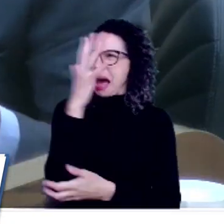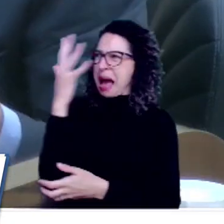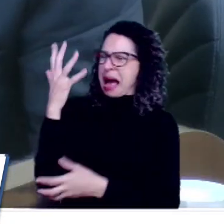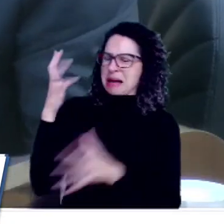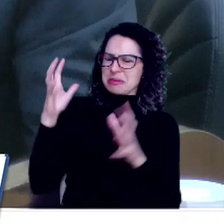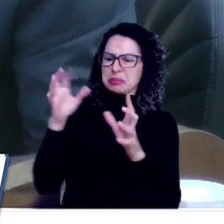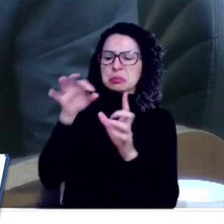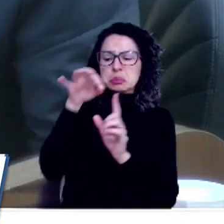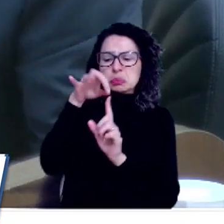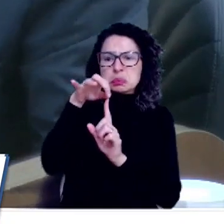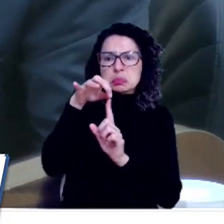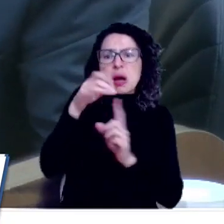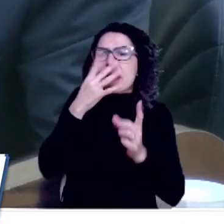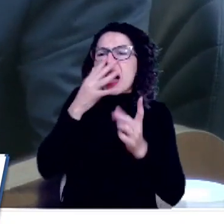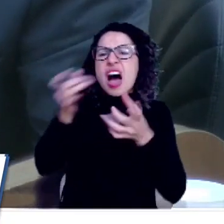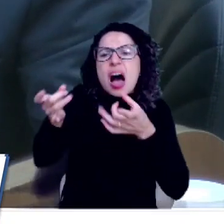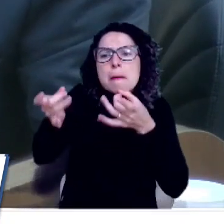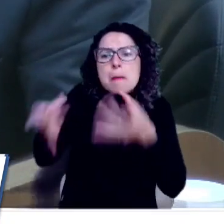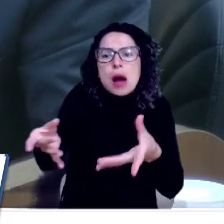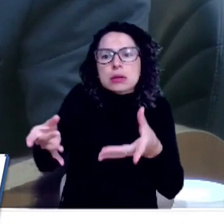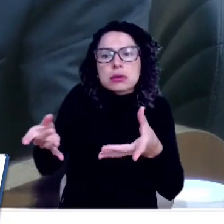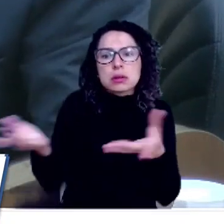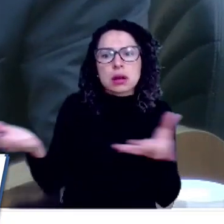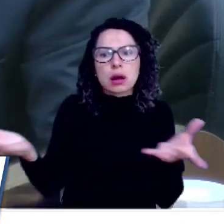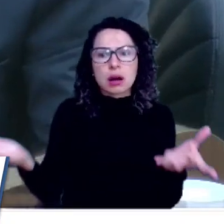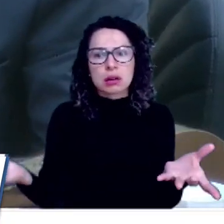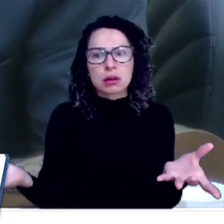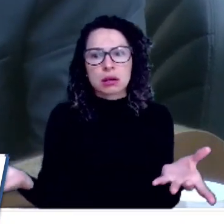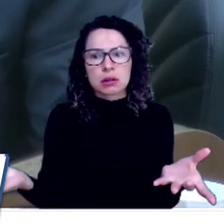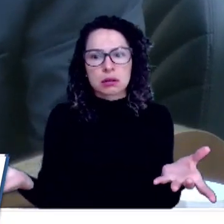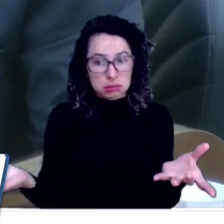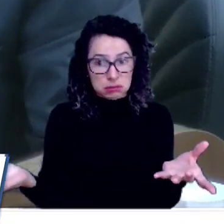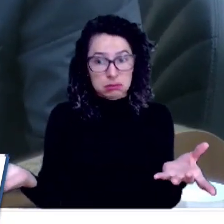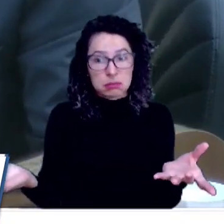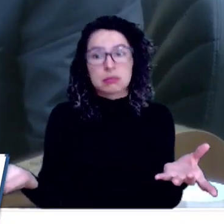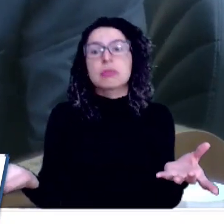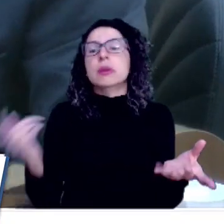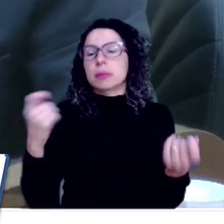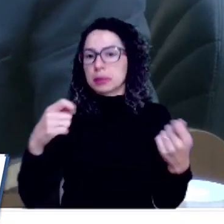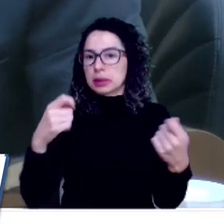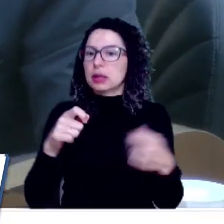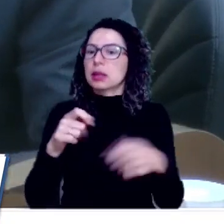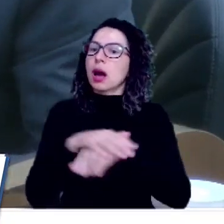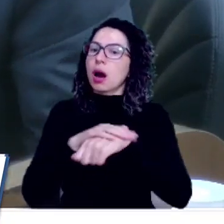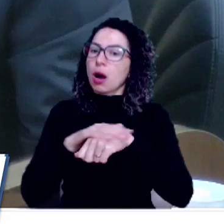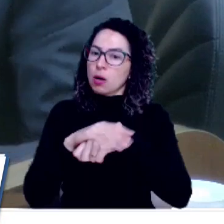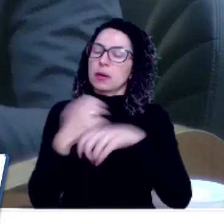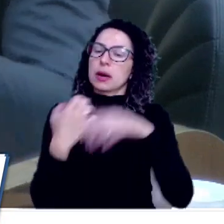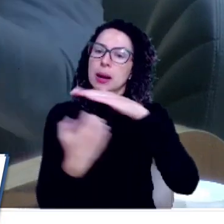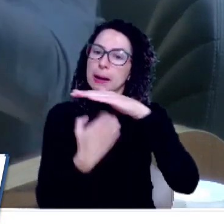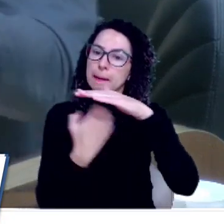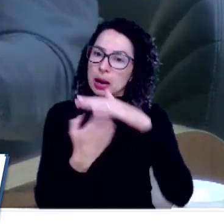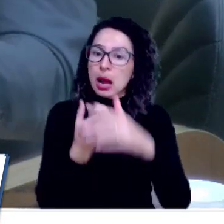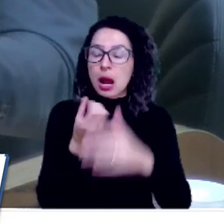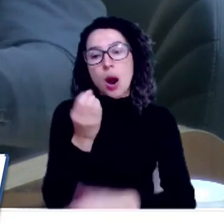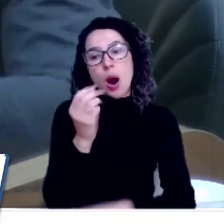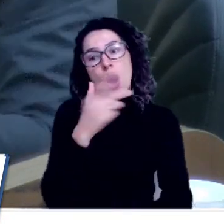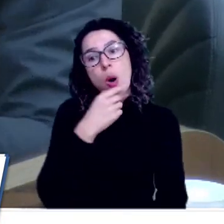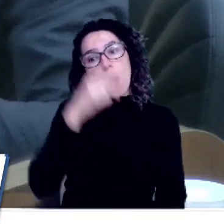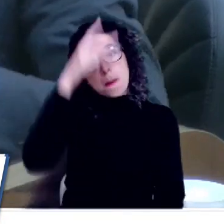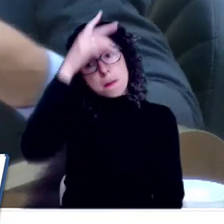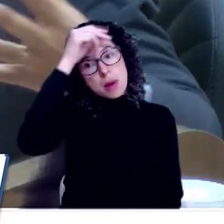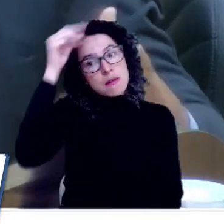um abandono com a periferia. Então, tem que sentar com a empresa, ou o prefeito, junto com a